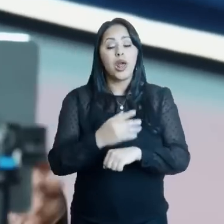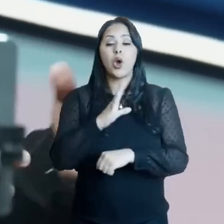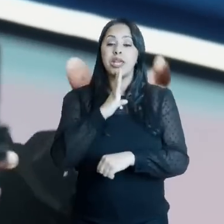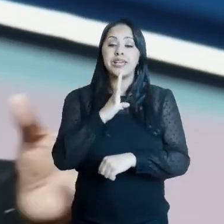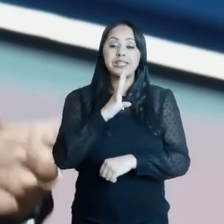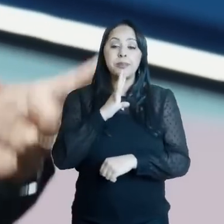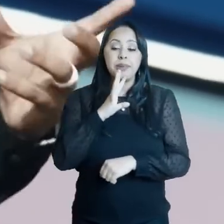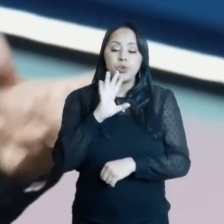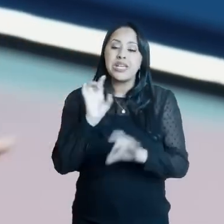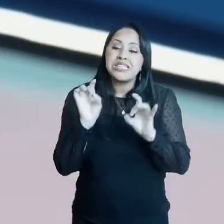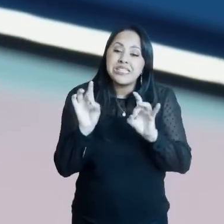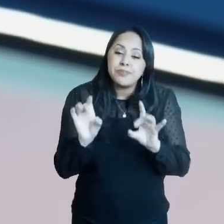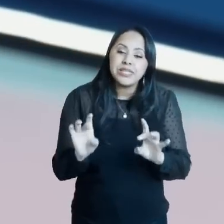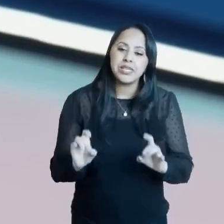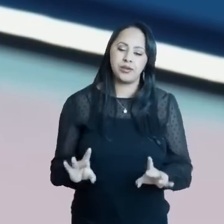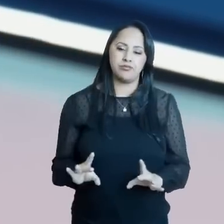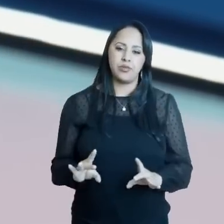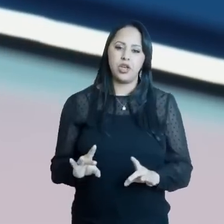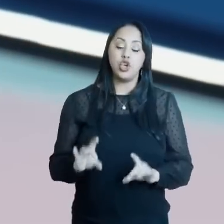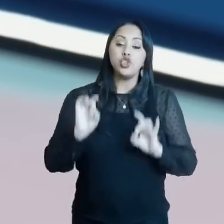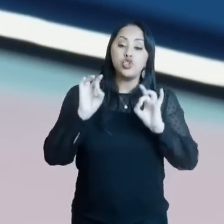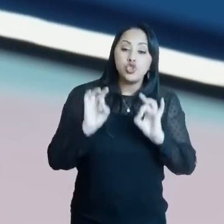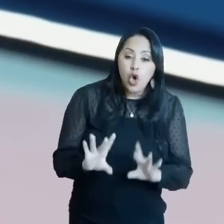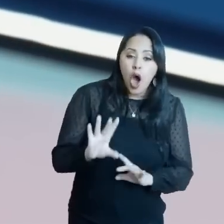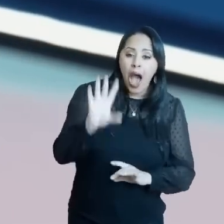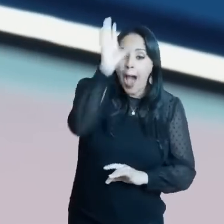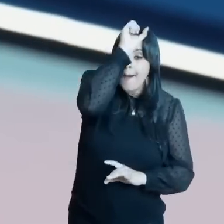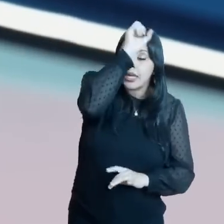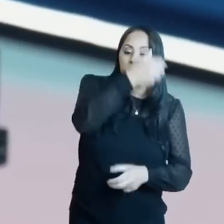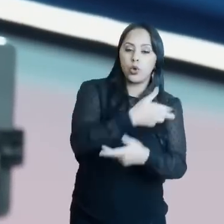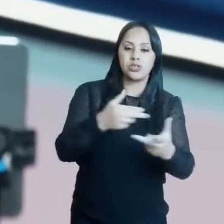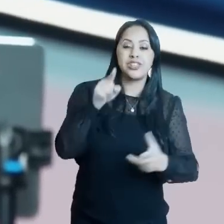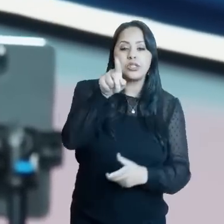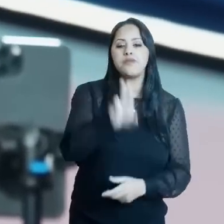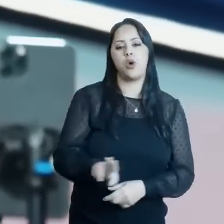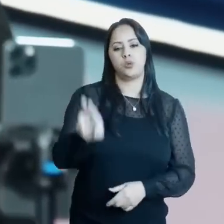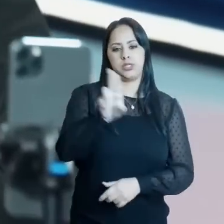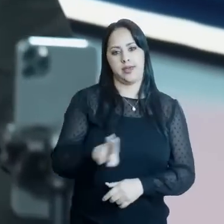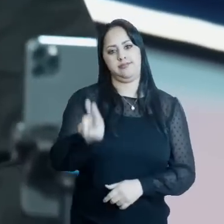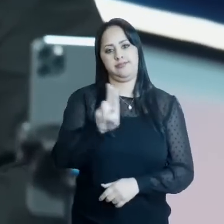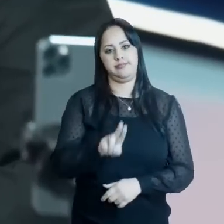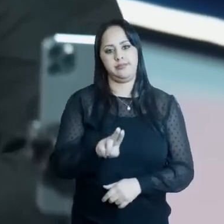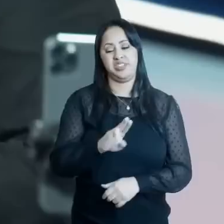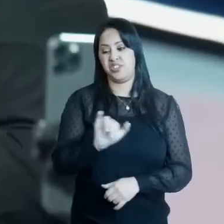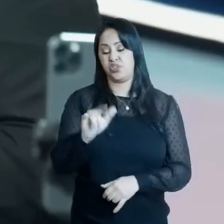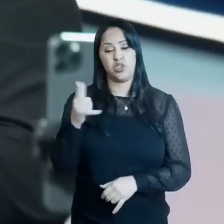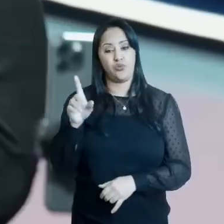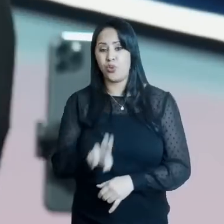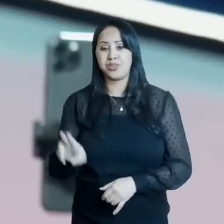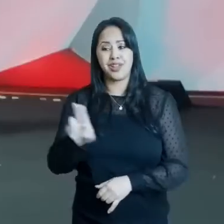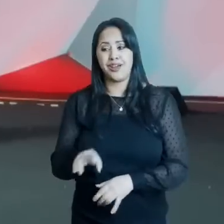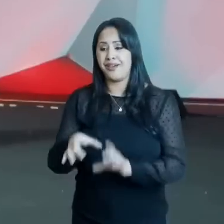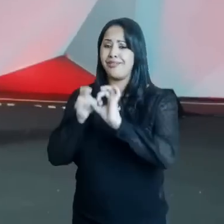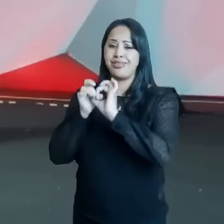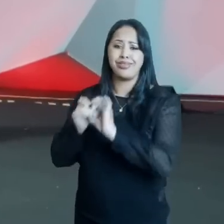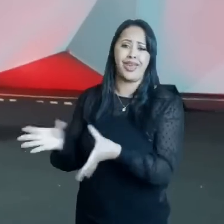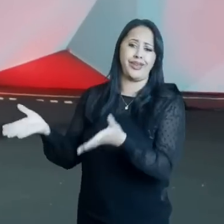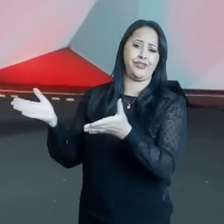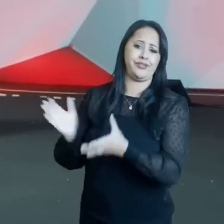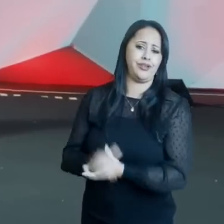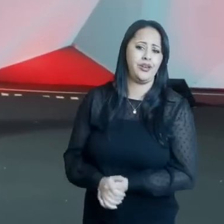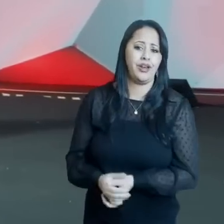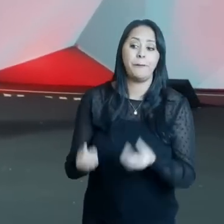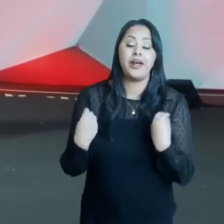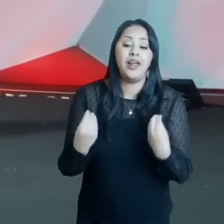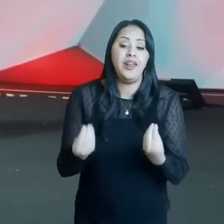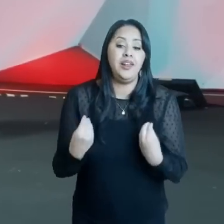só sobre aquilo que você vai usar, aquilo que vai ter alguma serventia para você. Se não serve o conhecimento, não